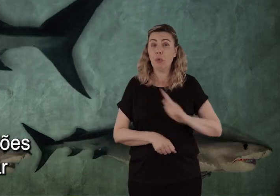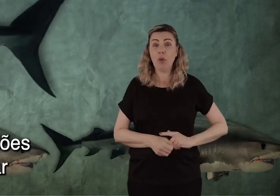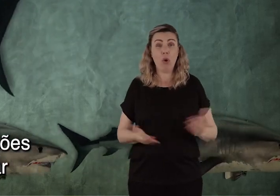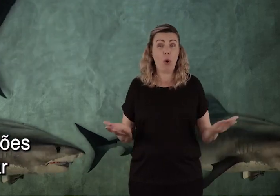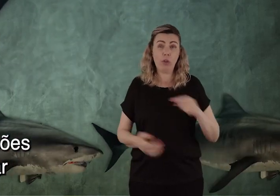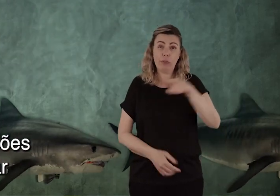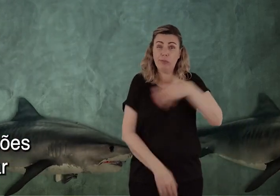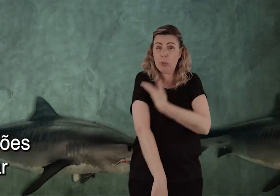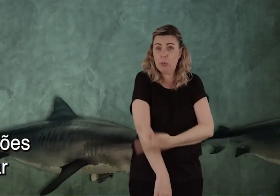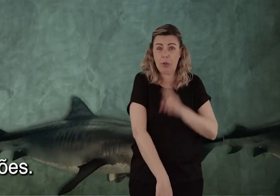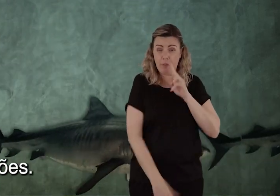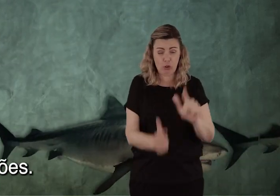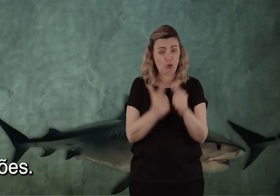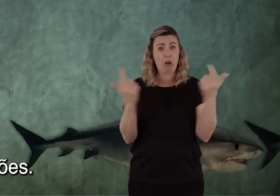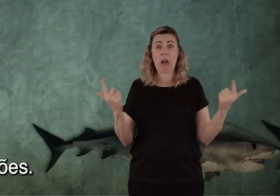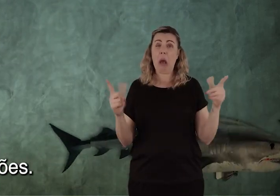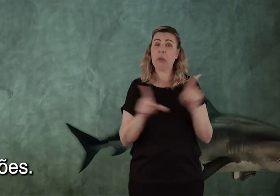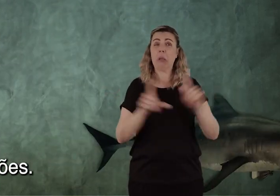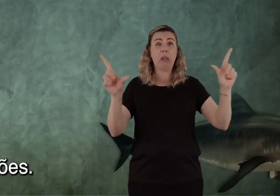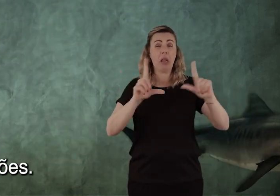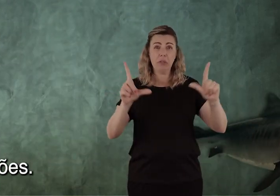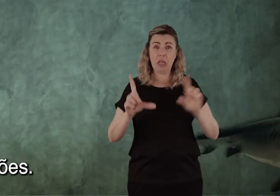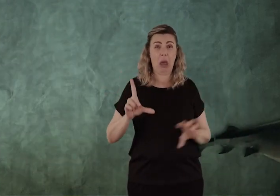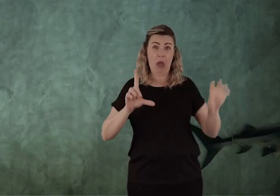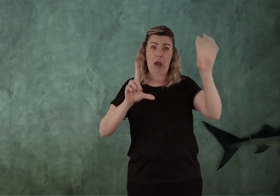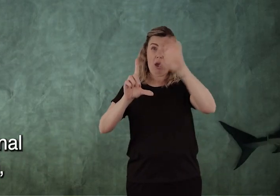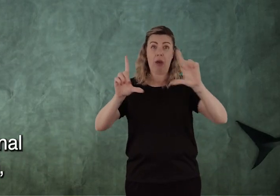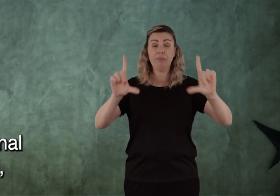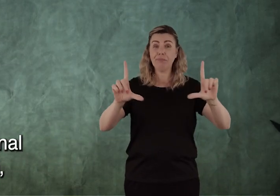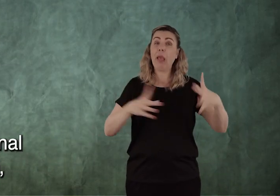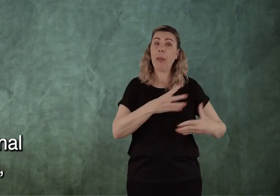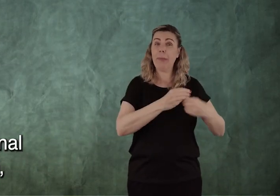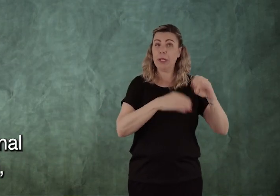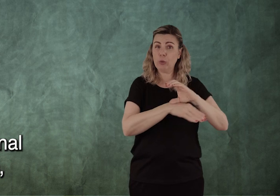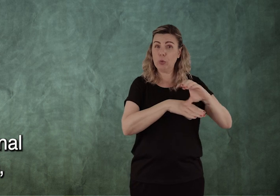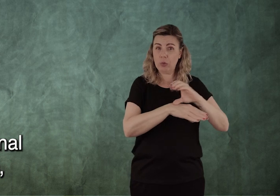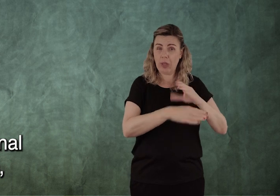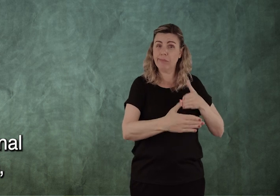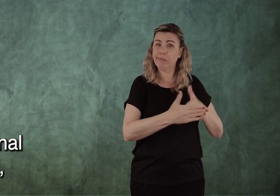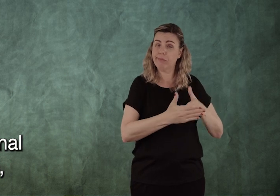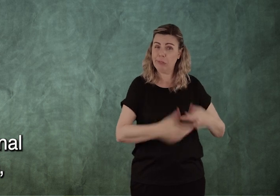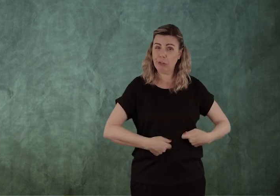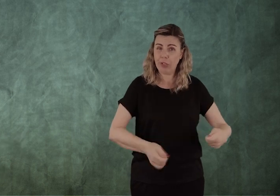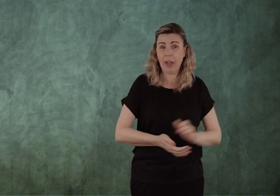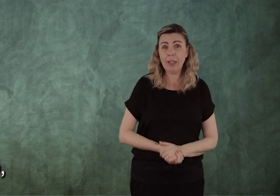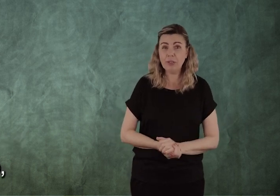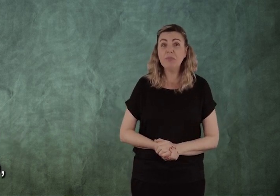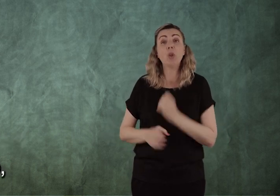são expressões que você vê povoar os jornais e as televisões. Emenda constitucional do teto de